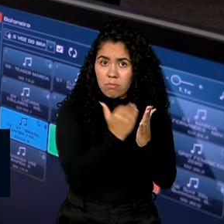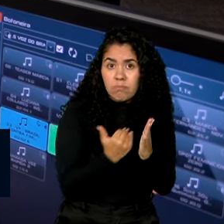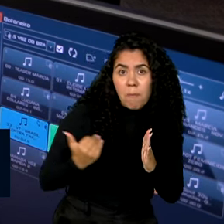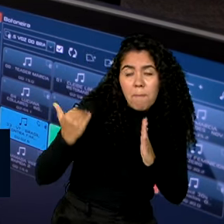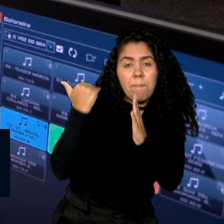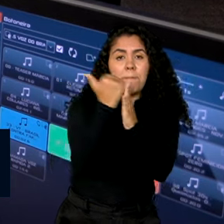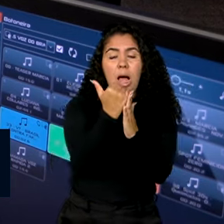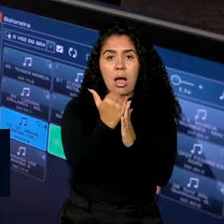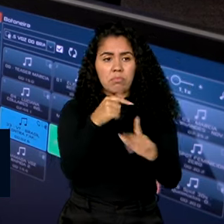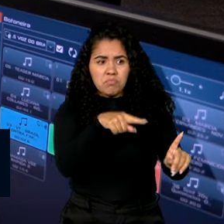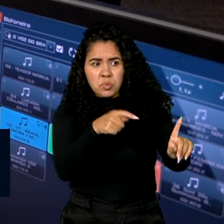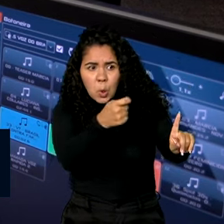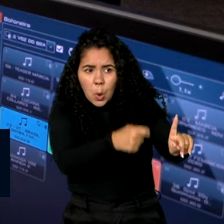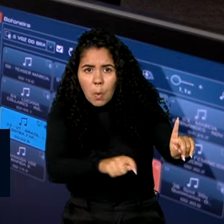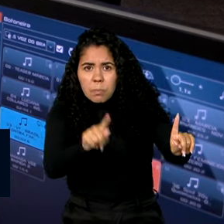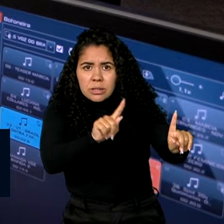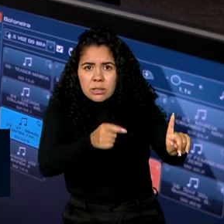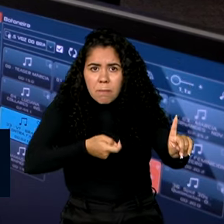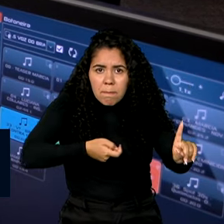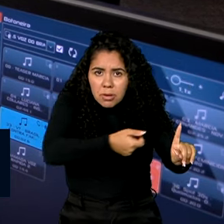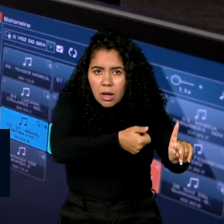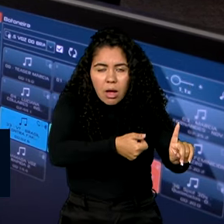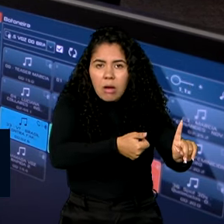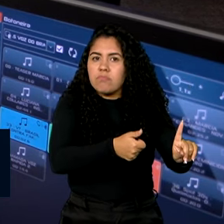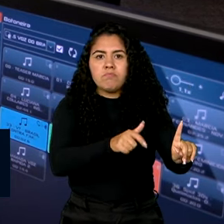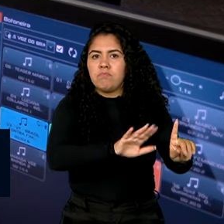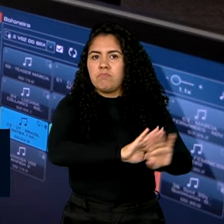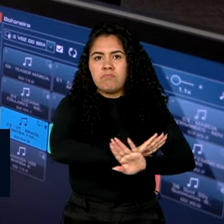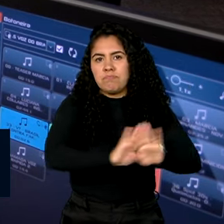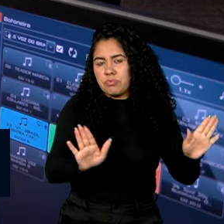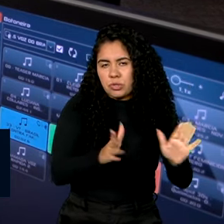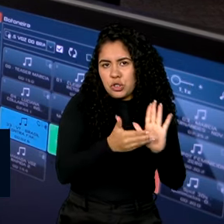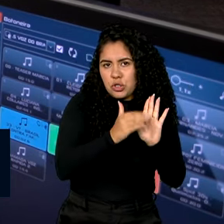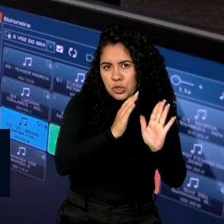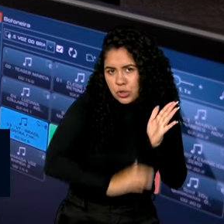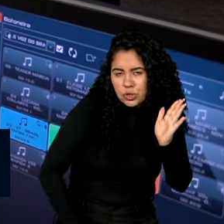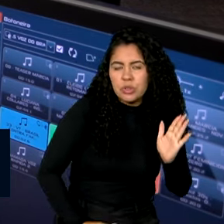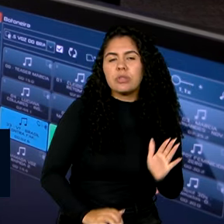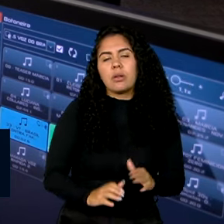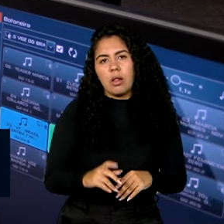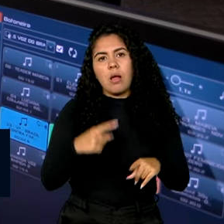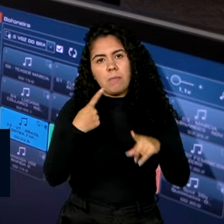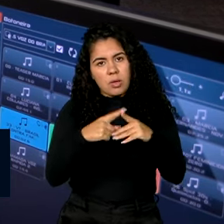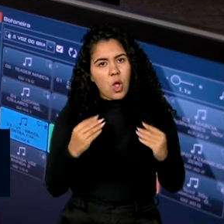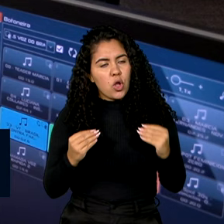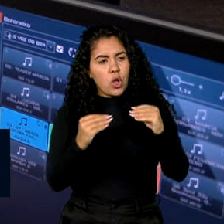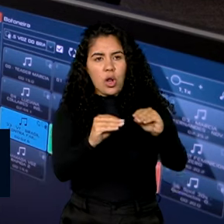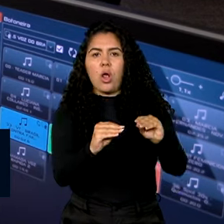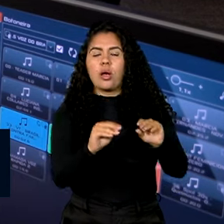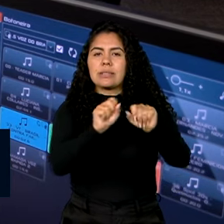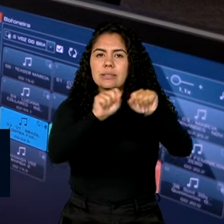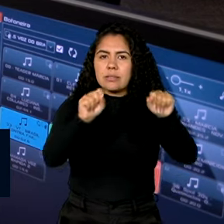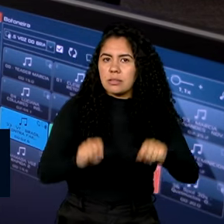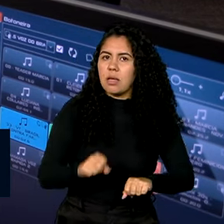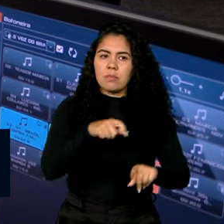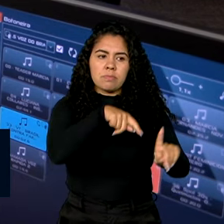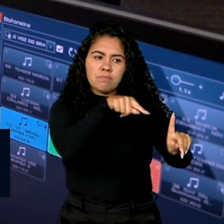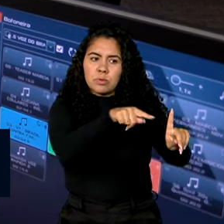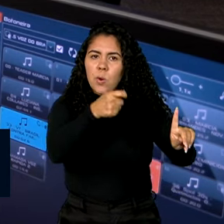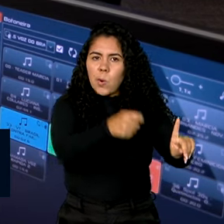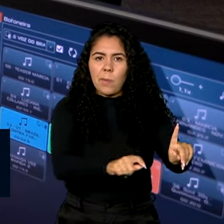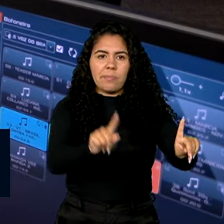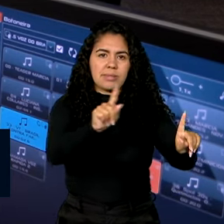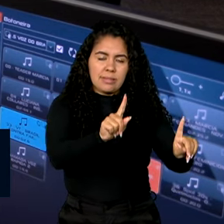tem mais necessidade do benefício ela sai do benefício né porque a gente constata que ela não precisa mais ele foi importante no